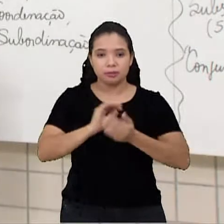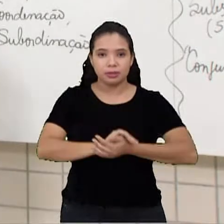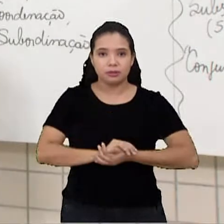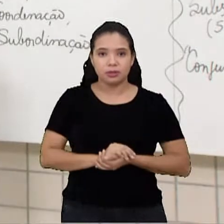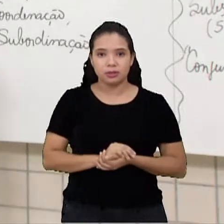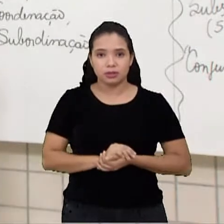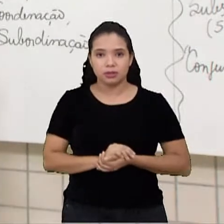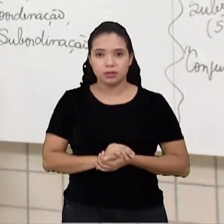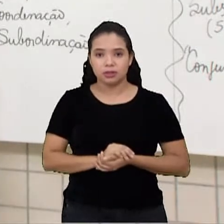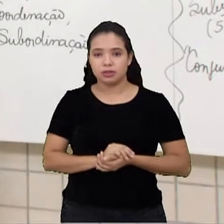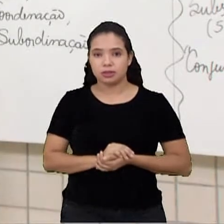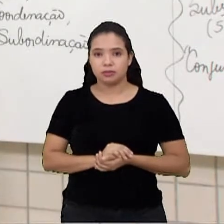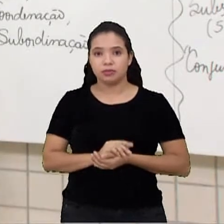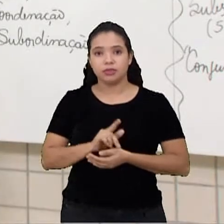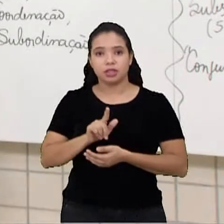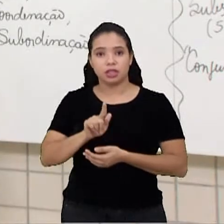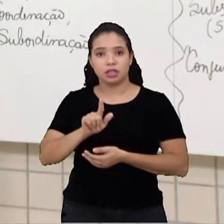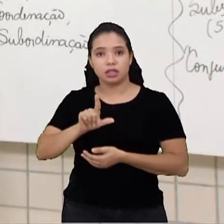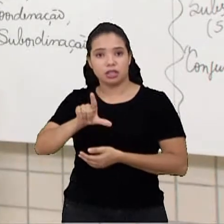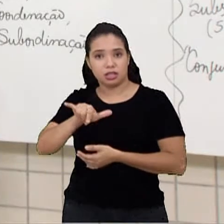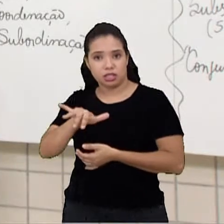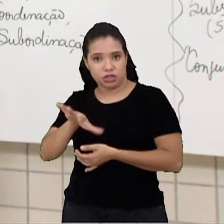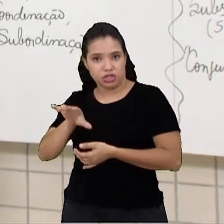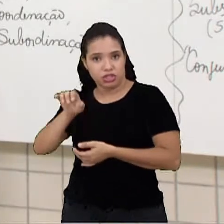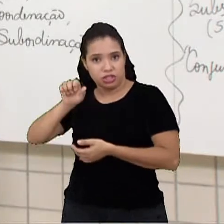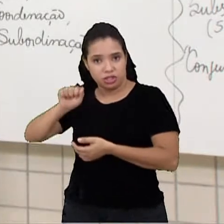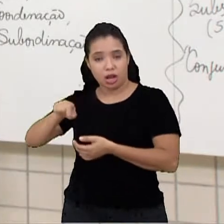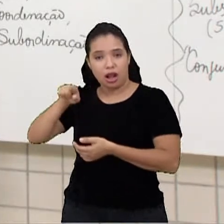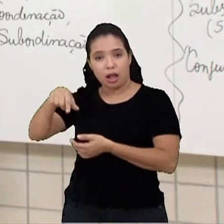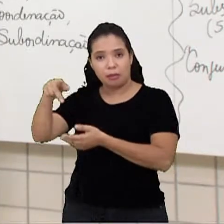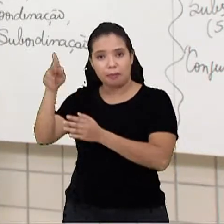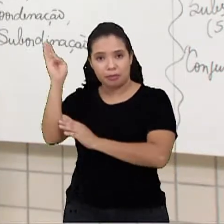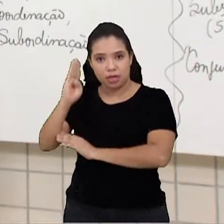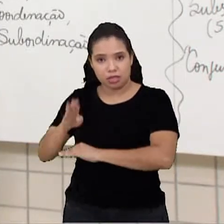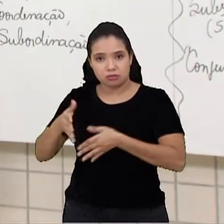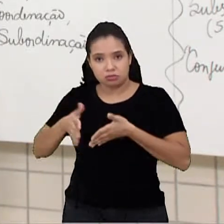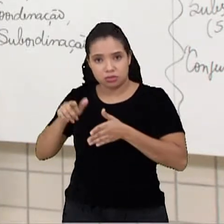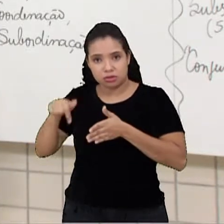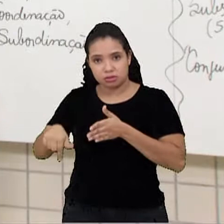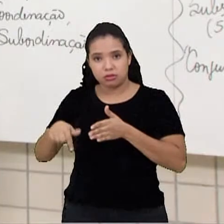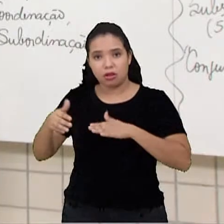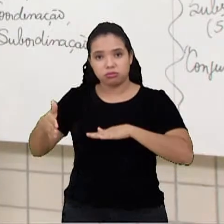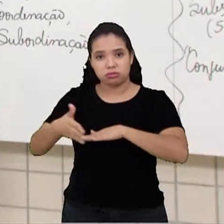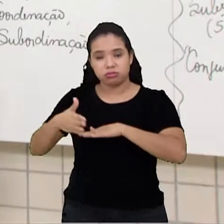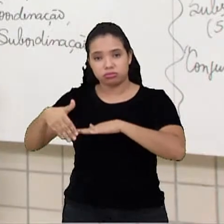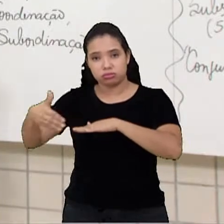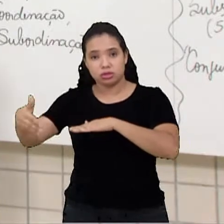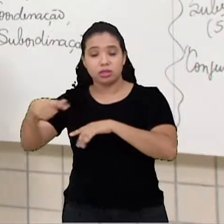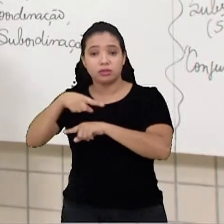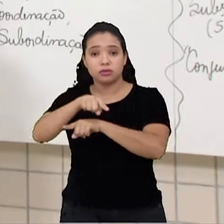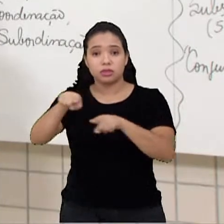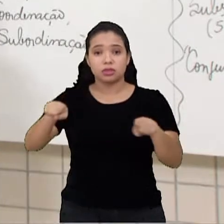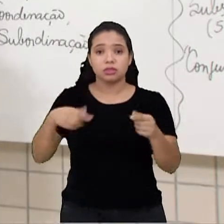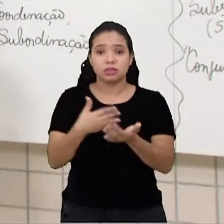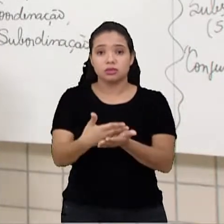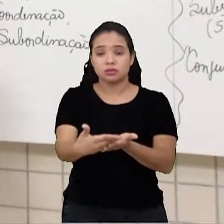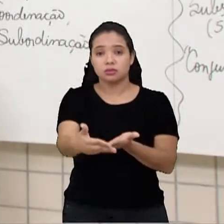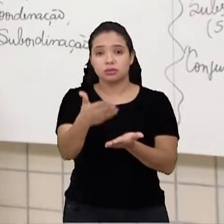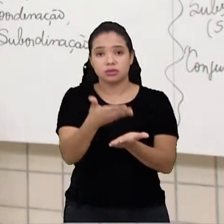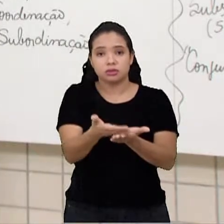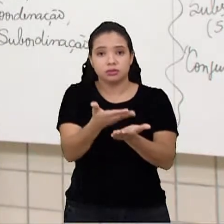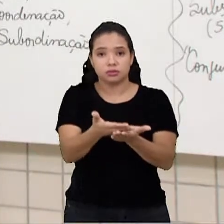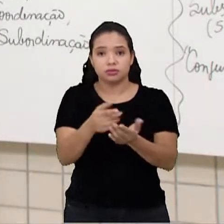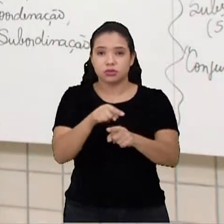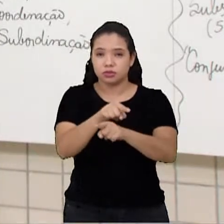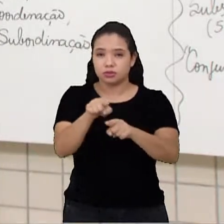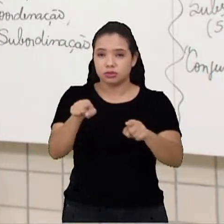bom? Lígia Fagundes Telles é uma escritora brasileira, pós-modernista, e vocês vão estudar, já